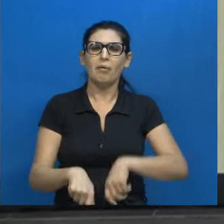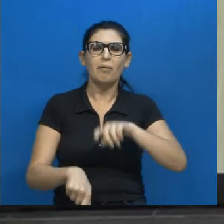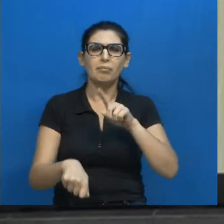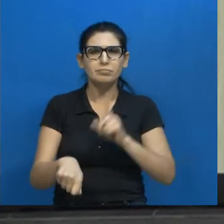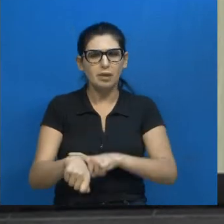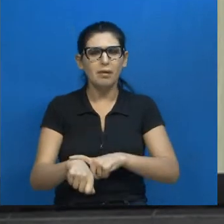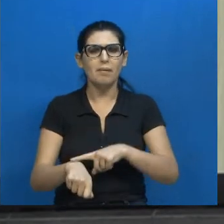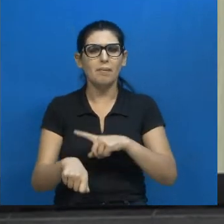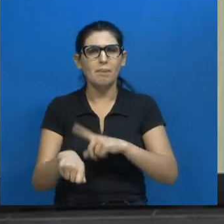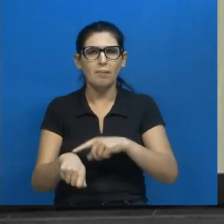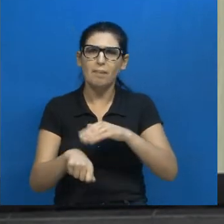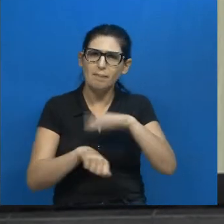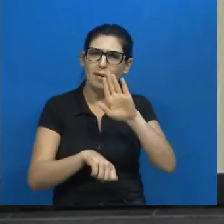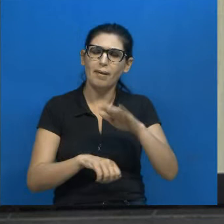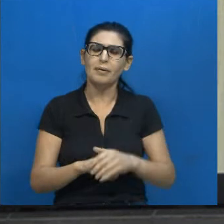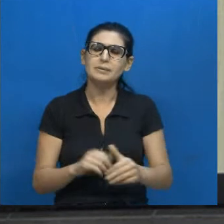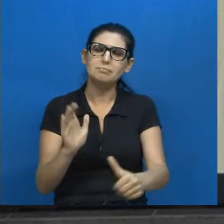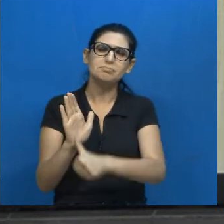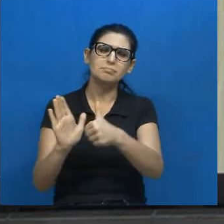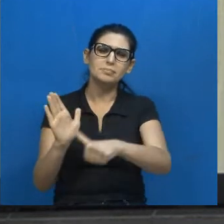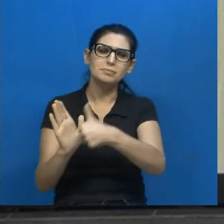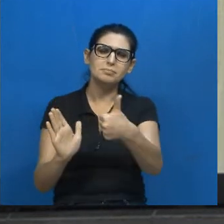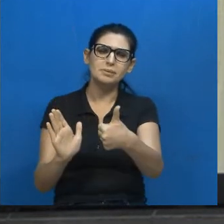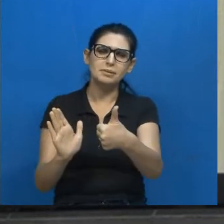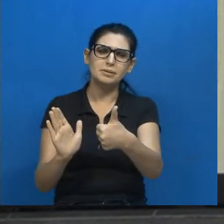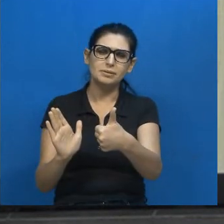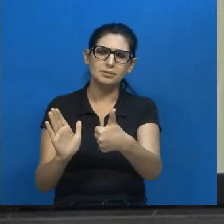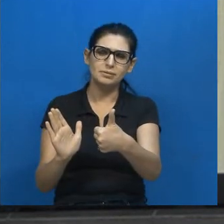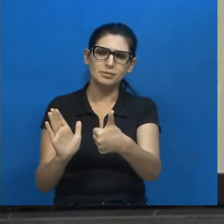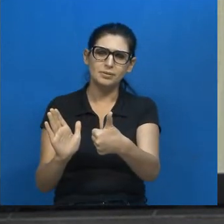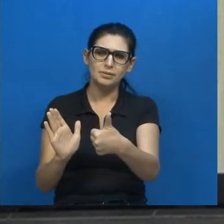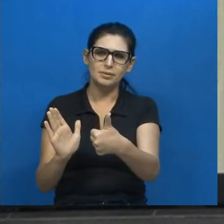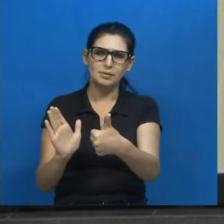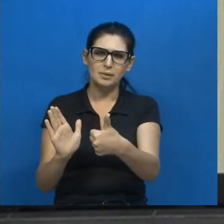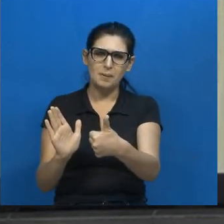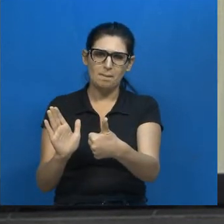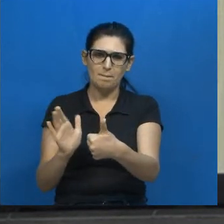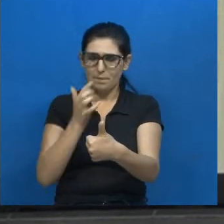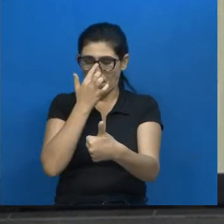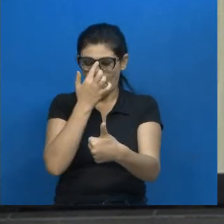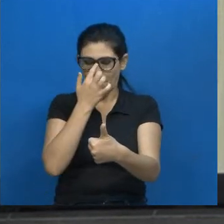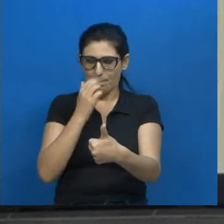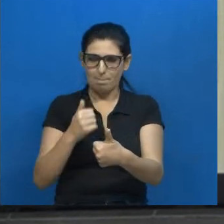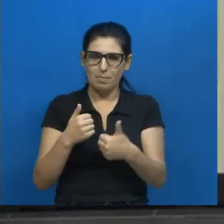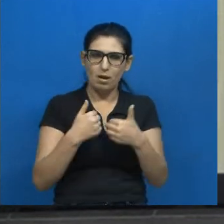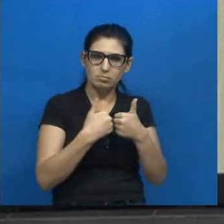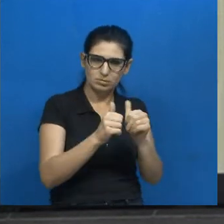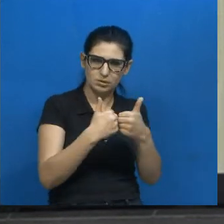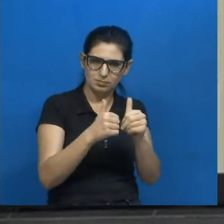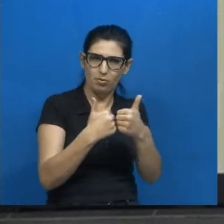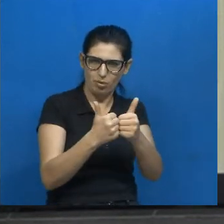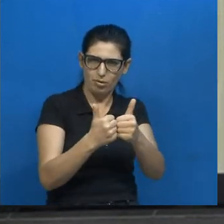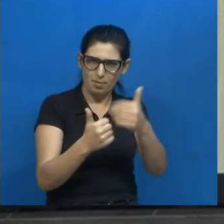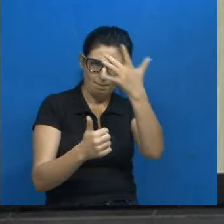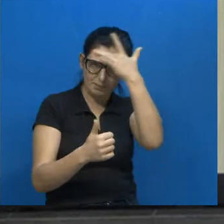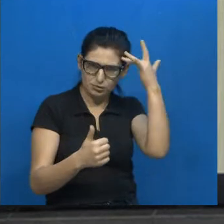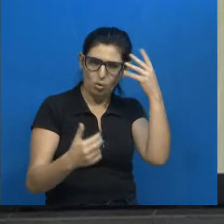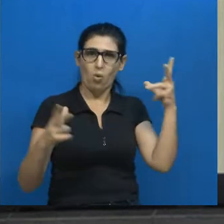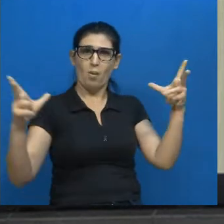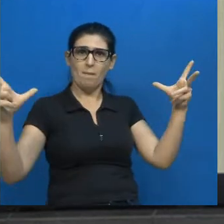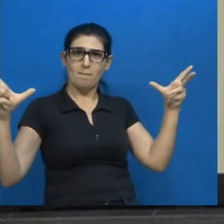primeiro, dos que mais atende no transporte coletivo,